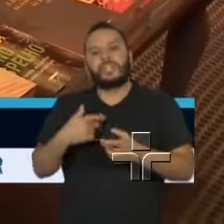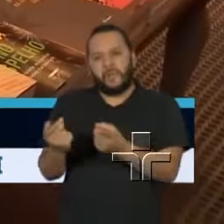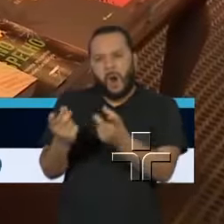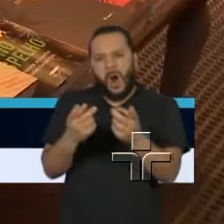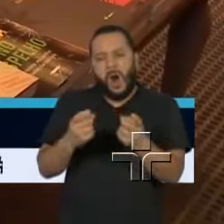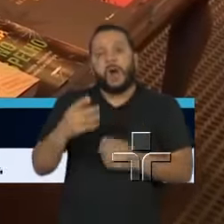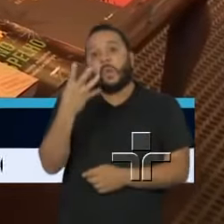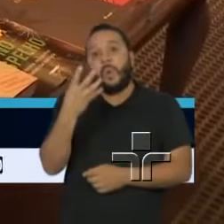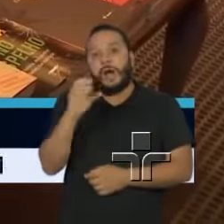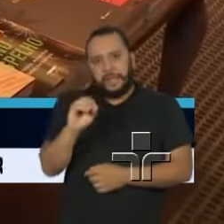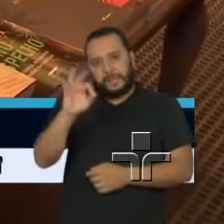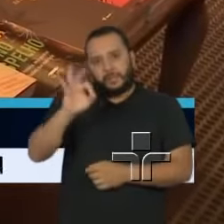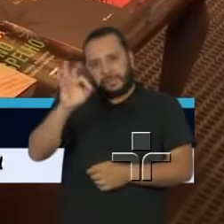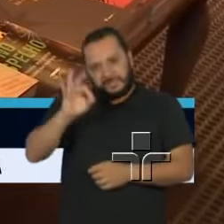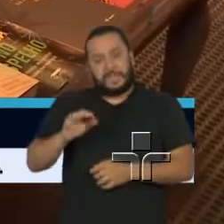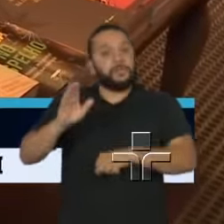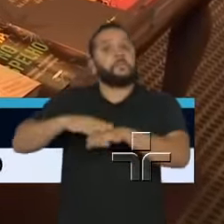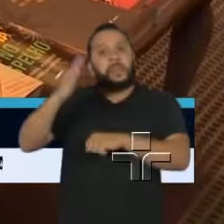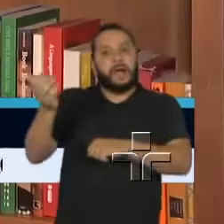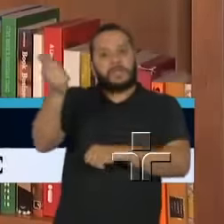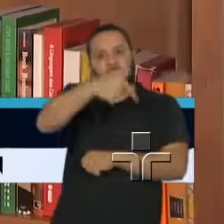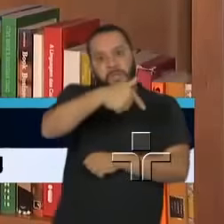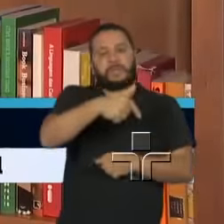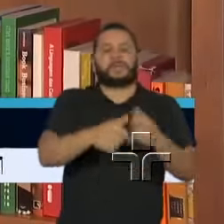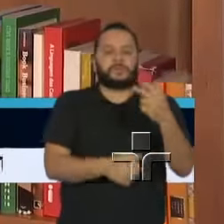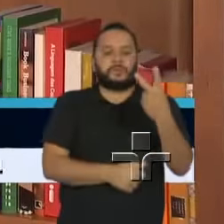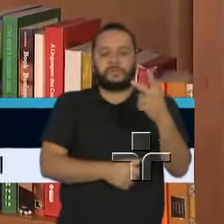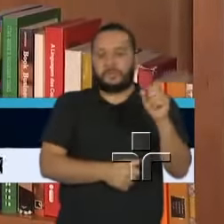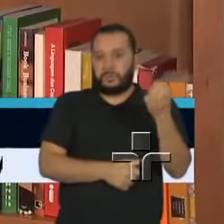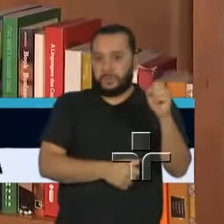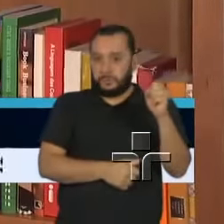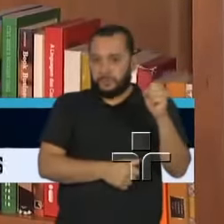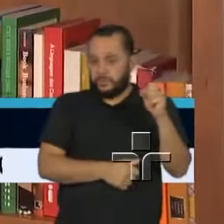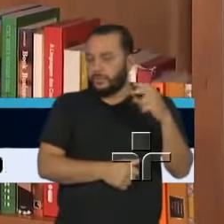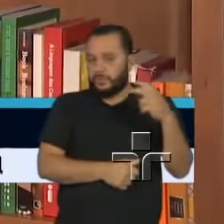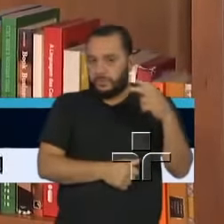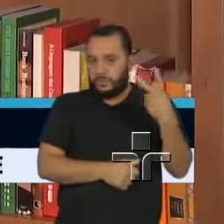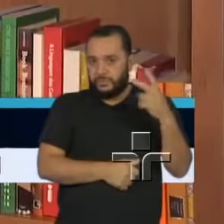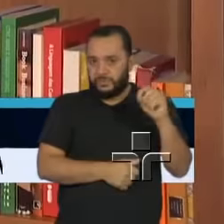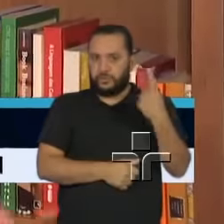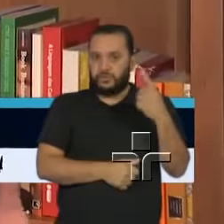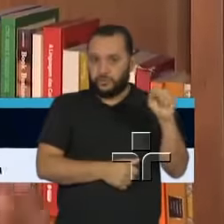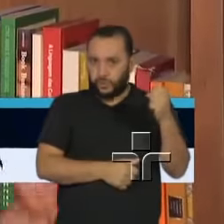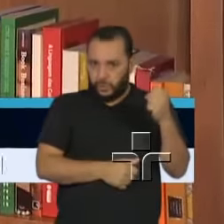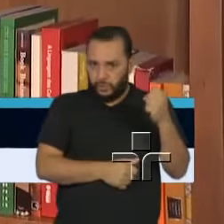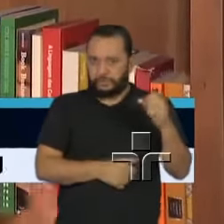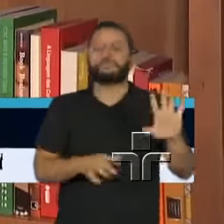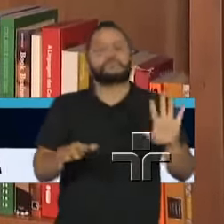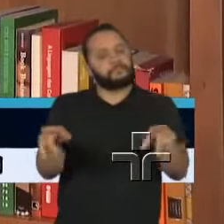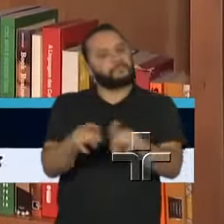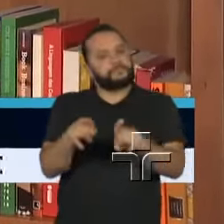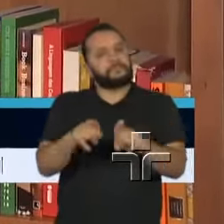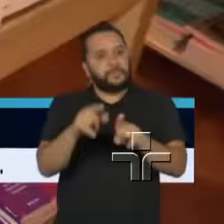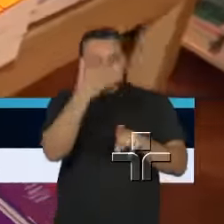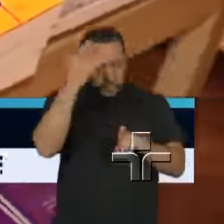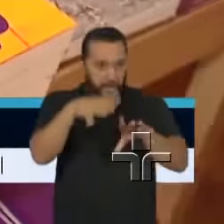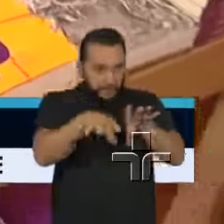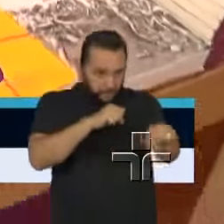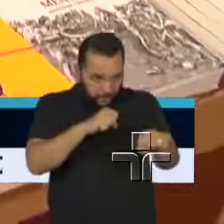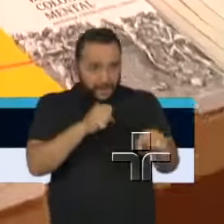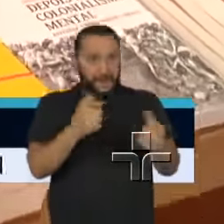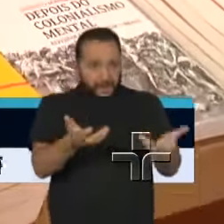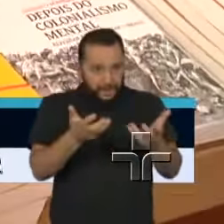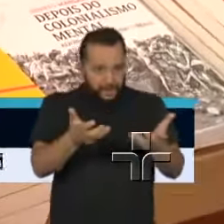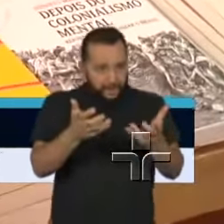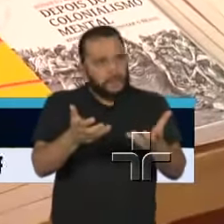40% no ano passado em relação a 2018. Eu acho que as pessoas querem se informar mais e isso reflete na procura pelo tema.